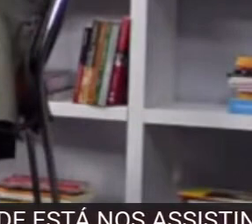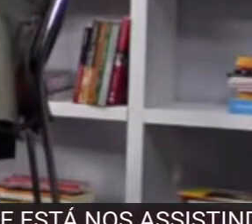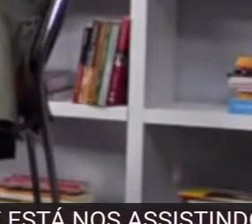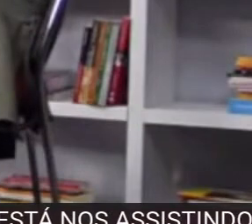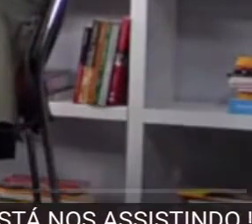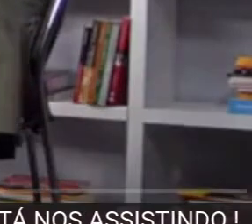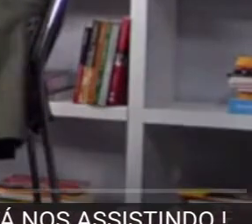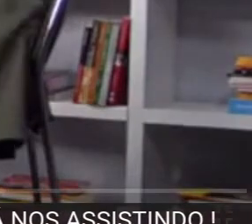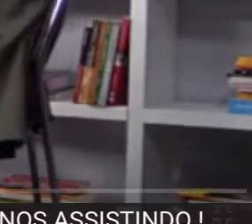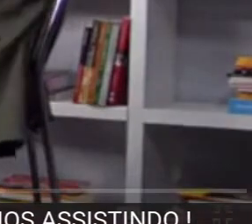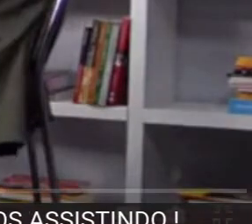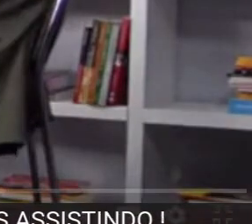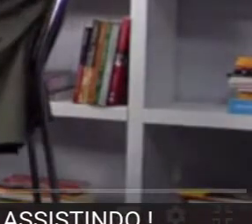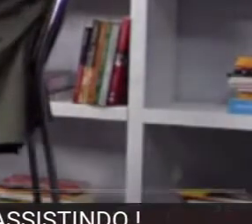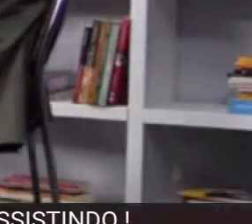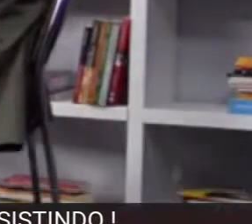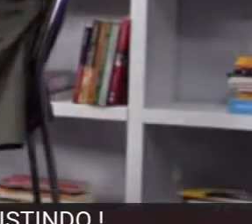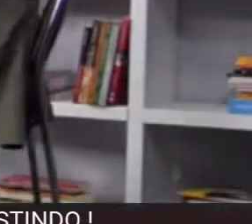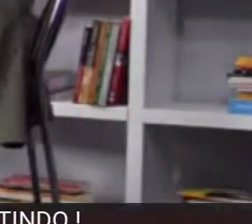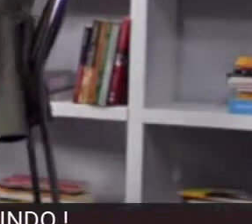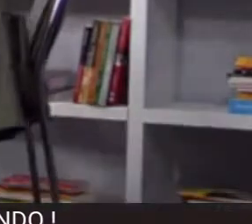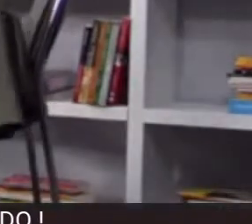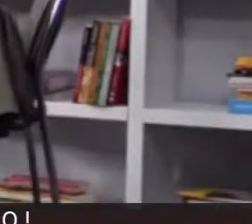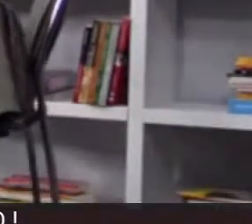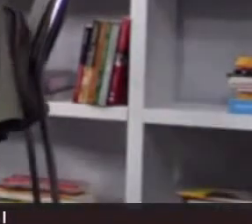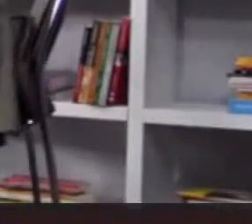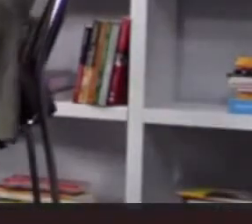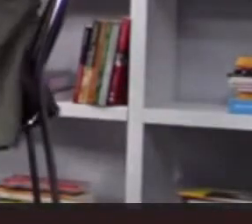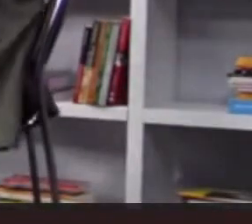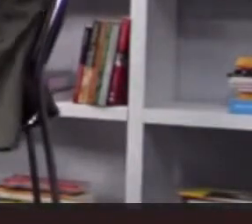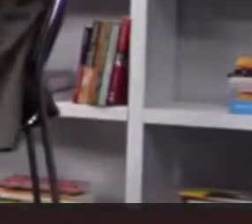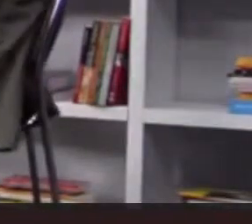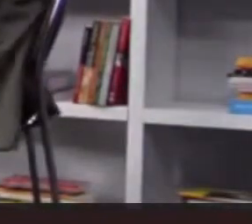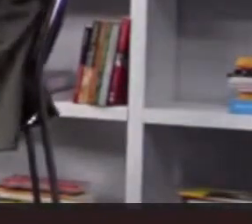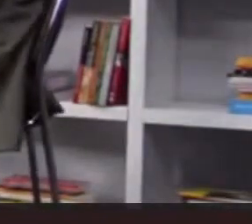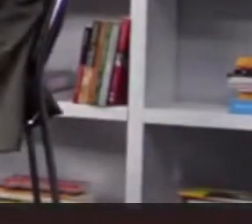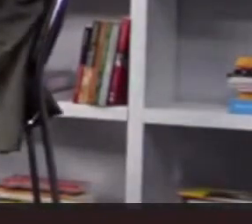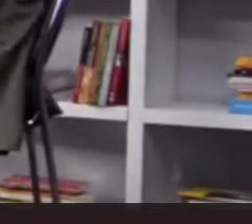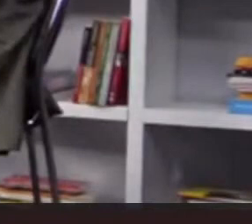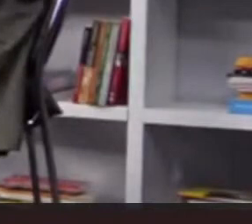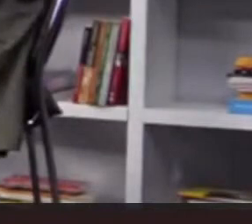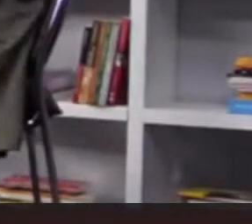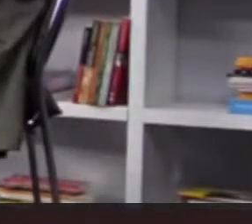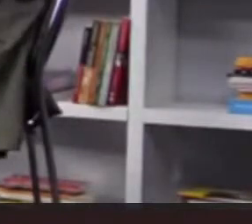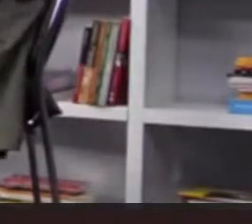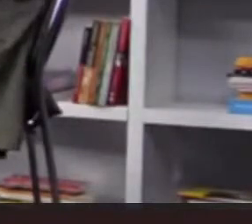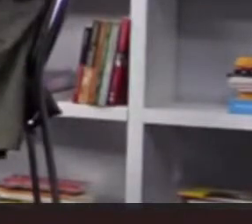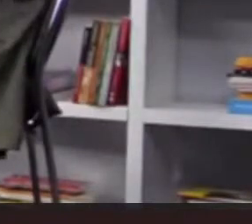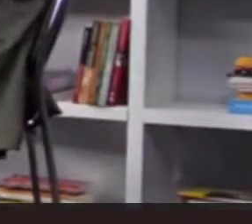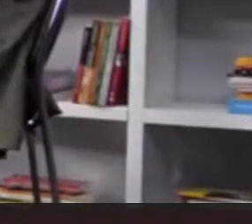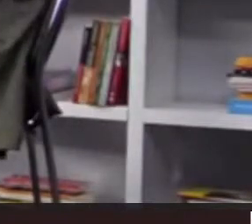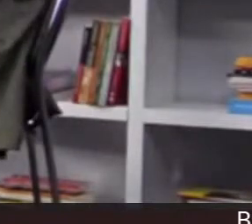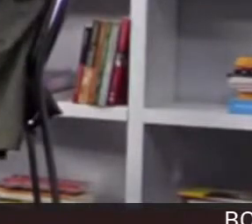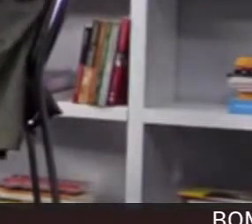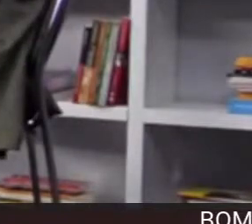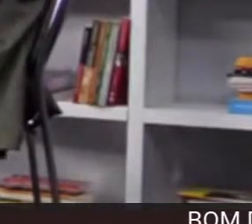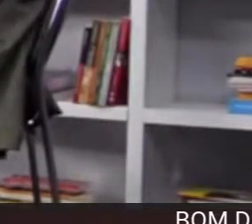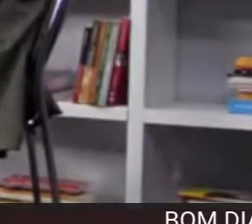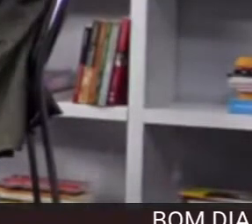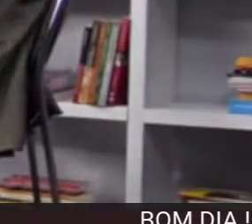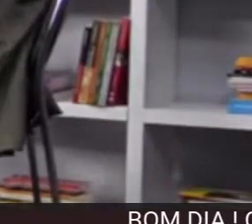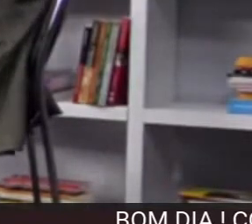O presidente Lula, todos vocês conhecem. Nós estamos aqui para começar um programa novo que chama Sexta-feira, 13